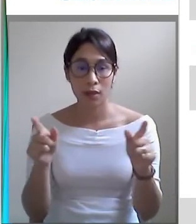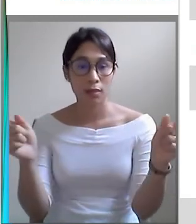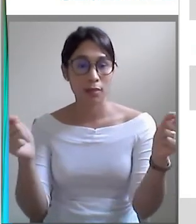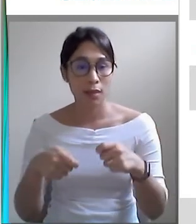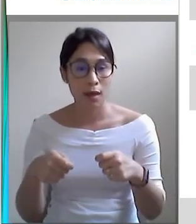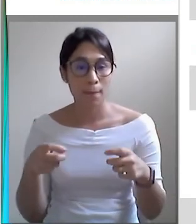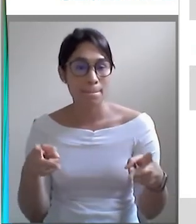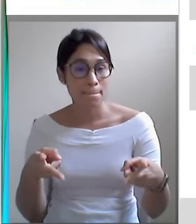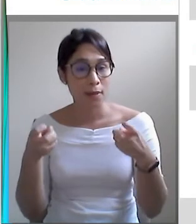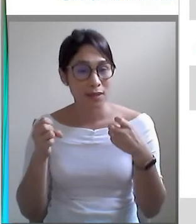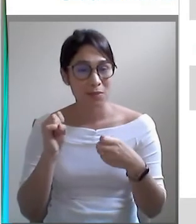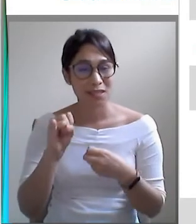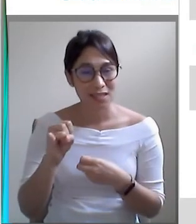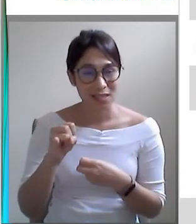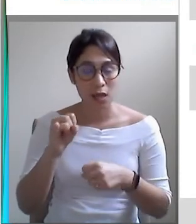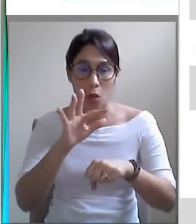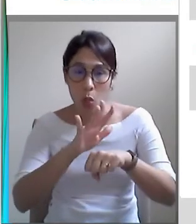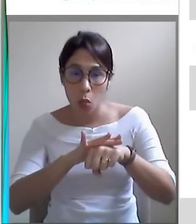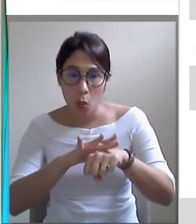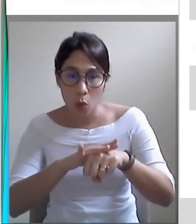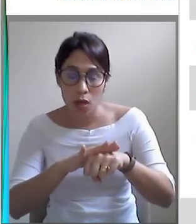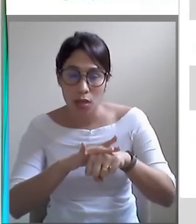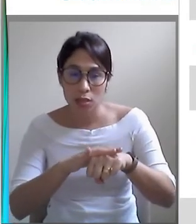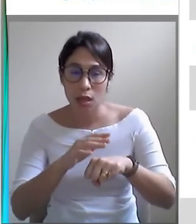a existência ou não de anemia.